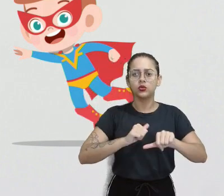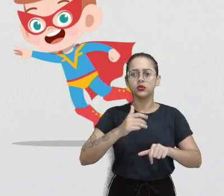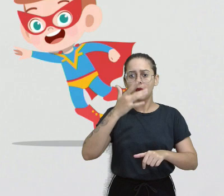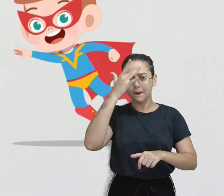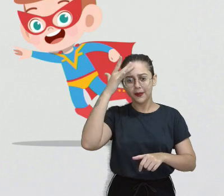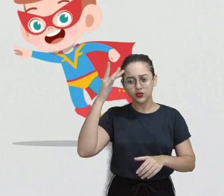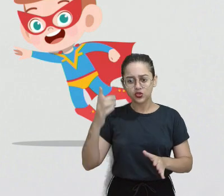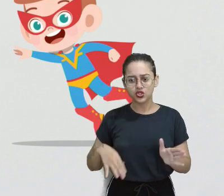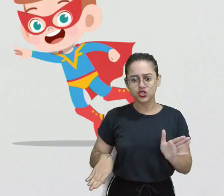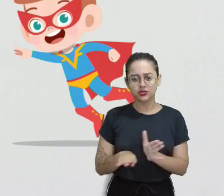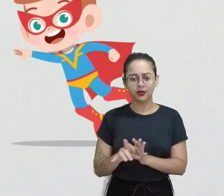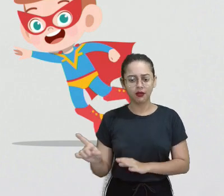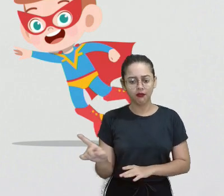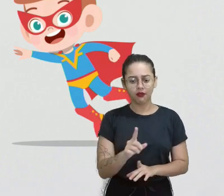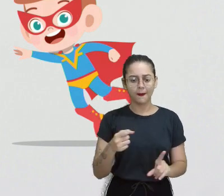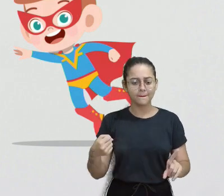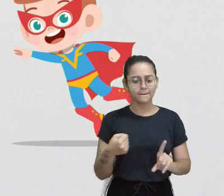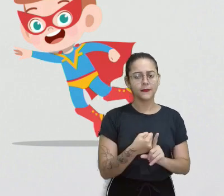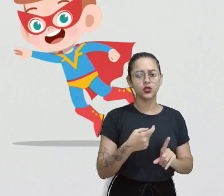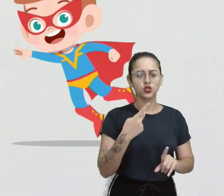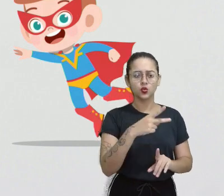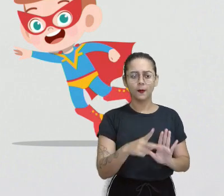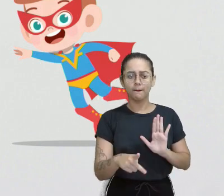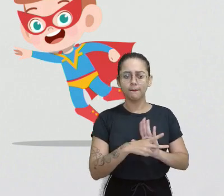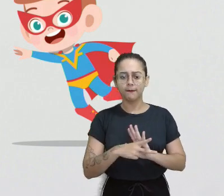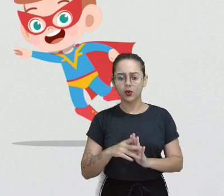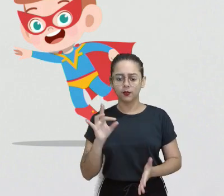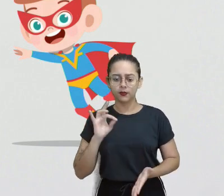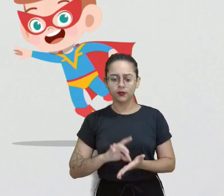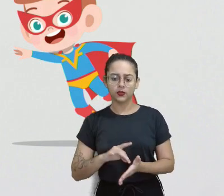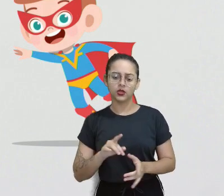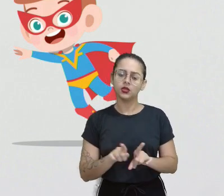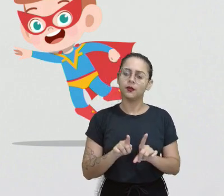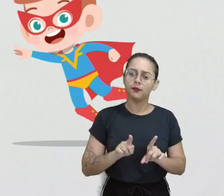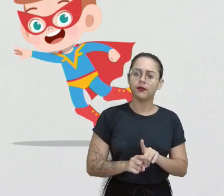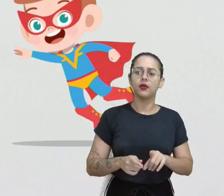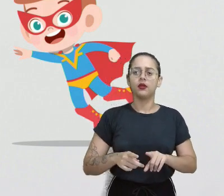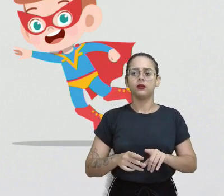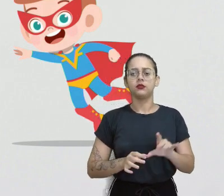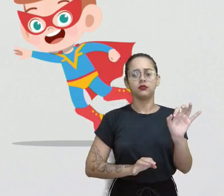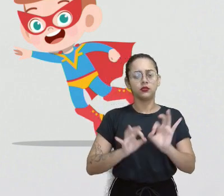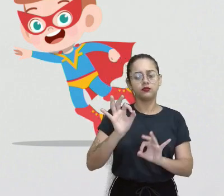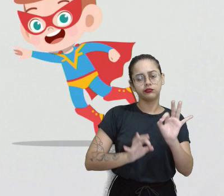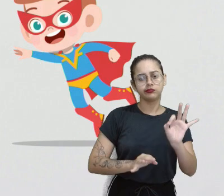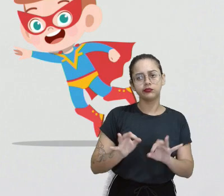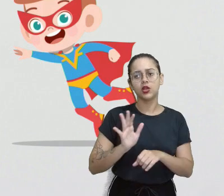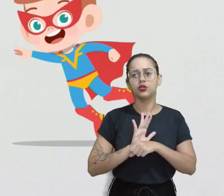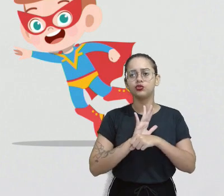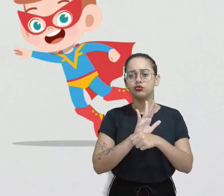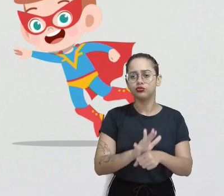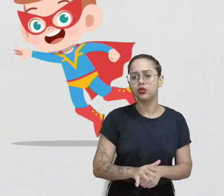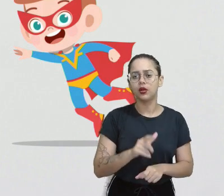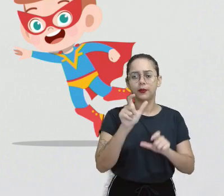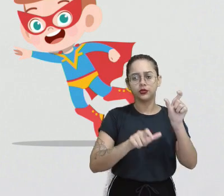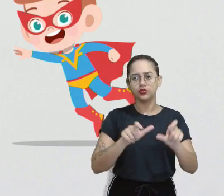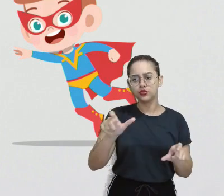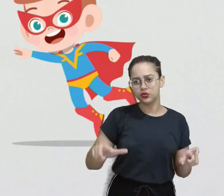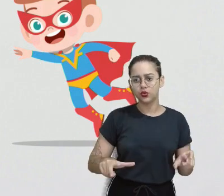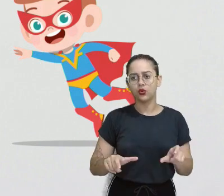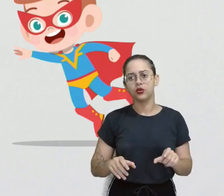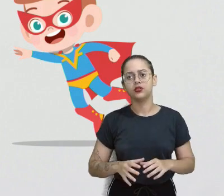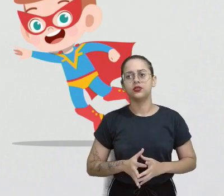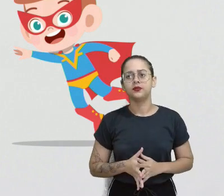impactar tanto sua própria realidade quanto a realidade de outros através do protagonismo e da